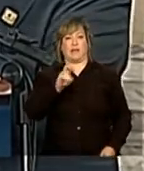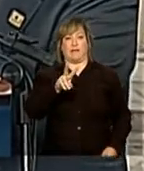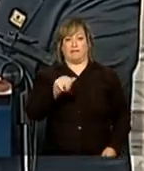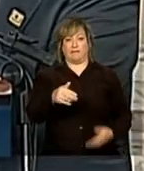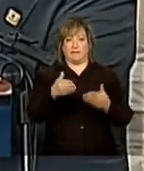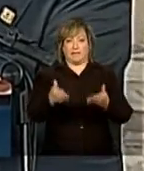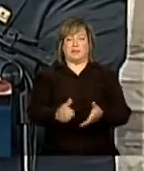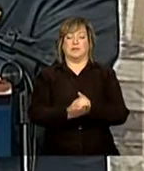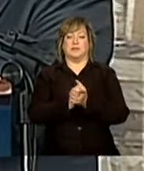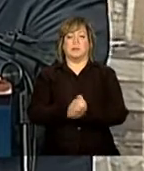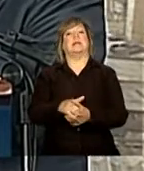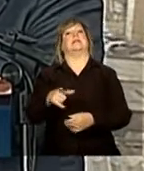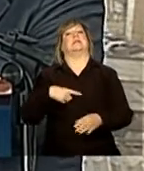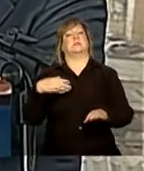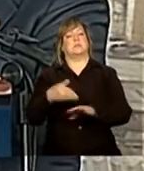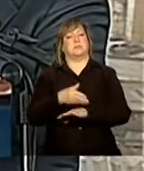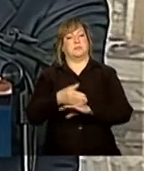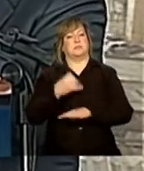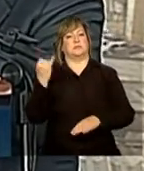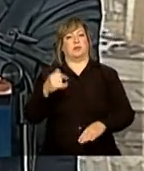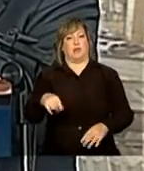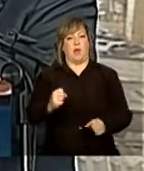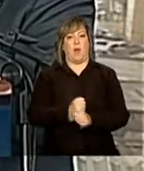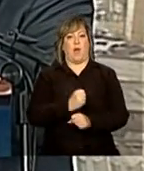tem uma participação importante nessa obra,